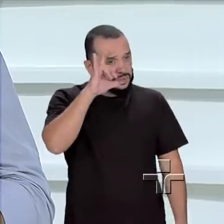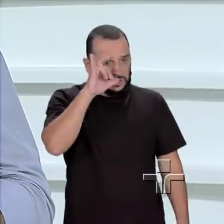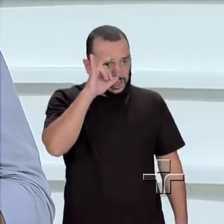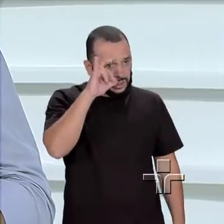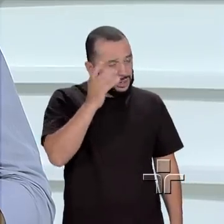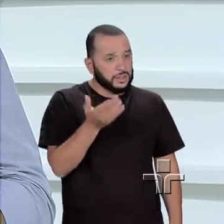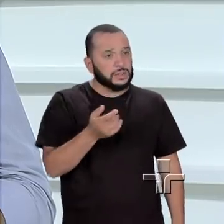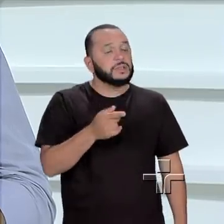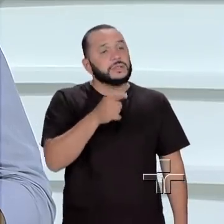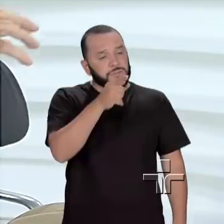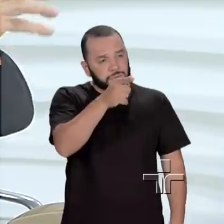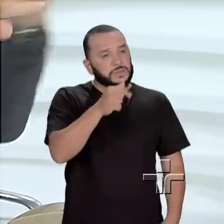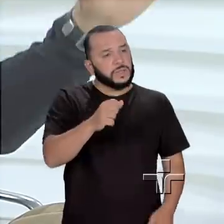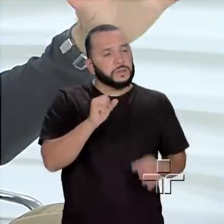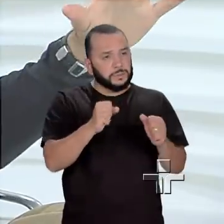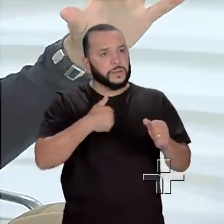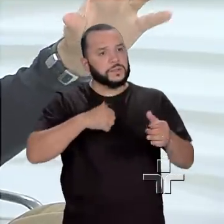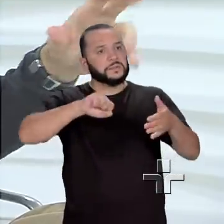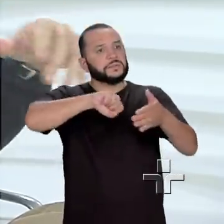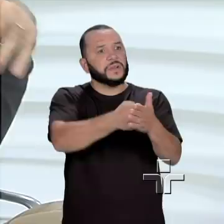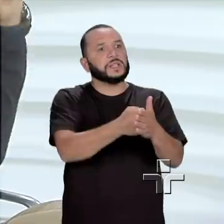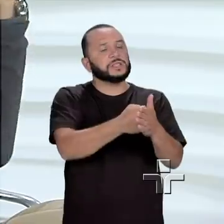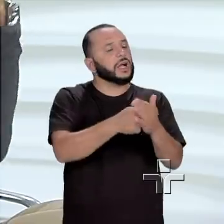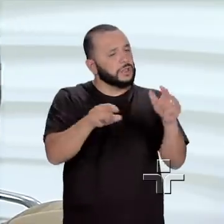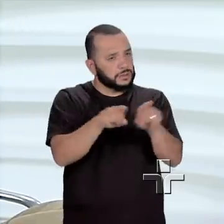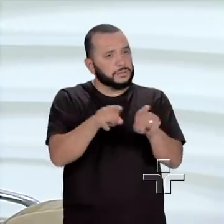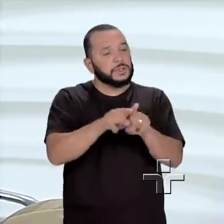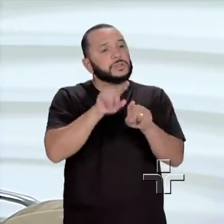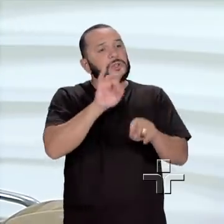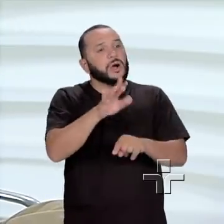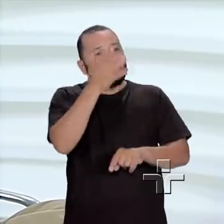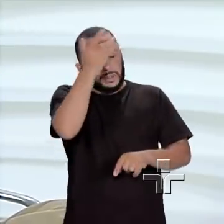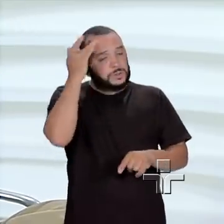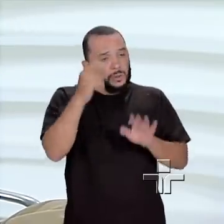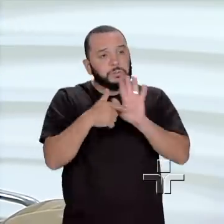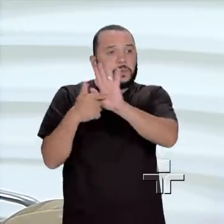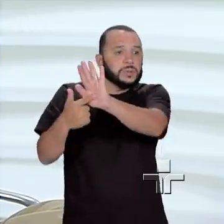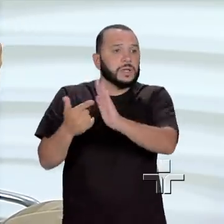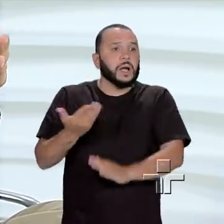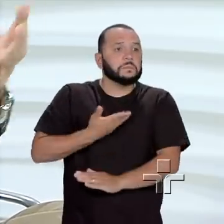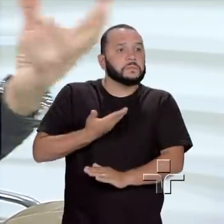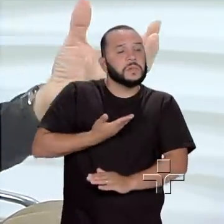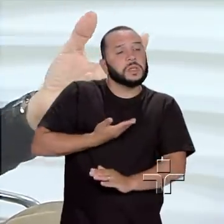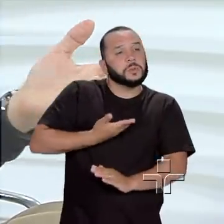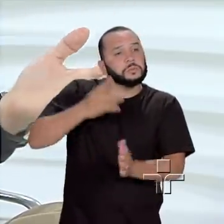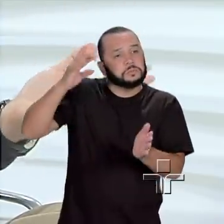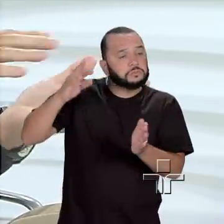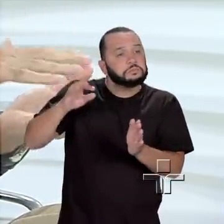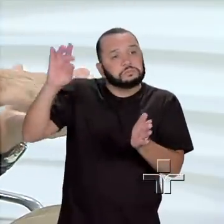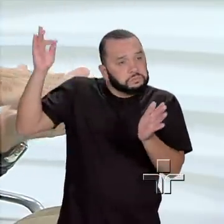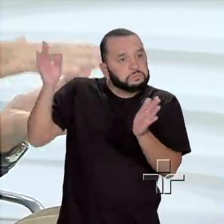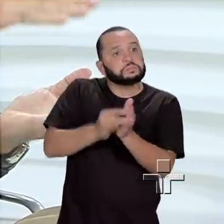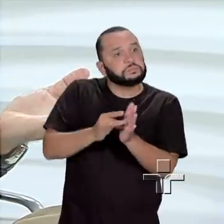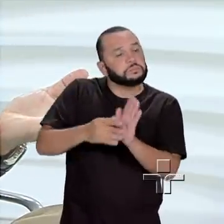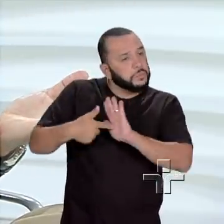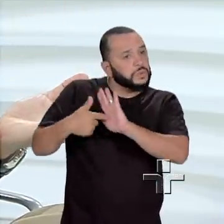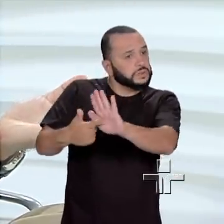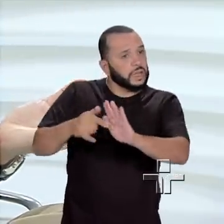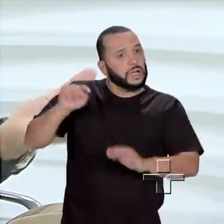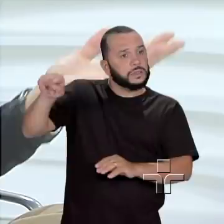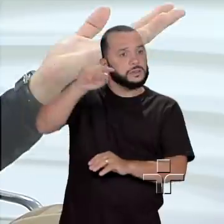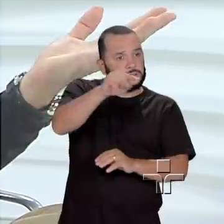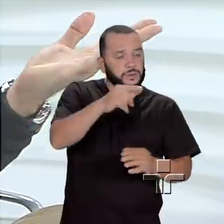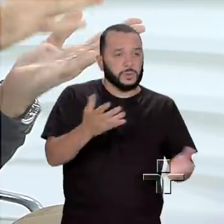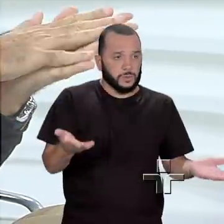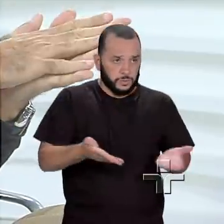você feche completamente o acesso só para as pessoas que você quer mostrar o seu álbum. Então, o que está acontecendo? A gente está mudando de